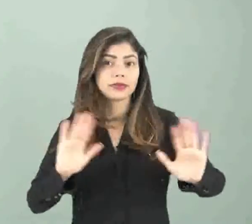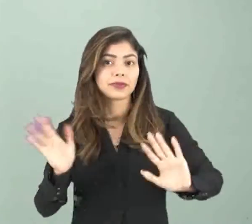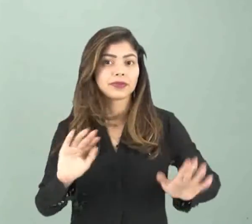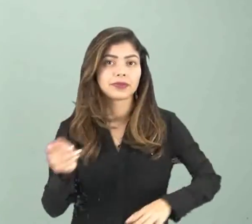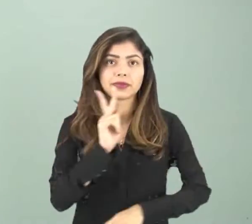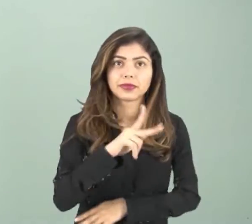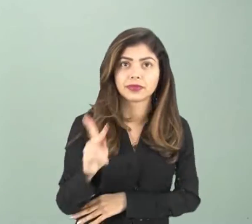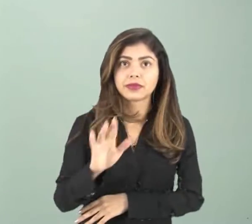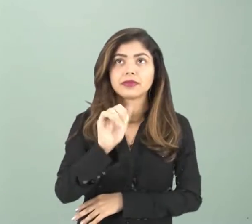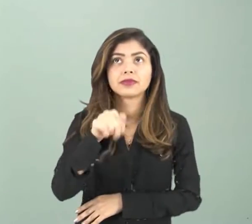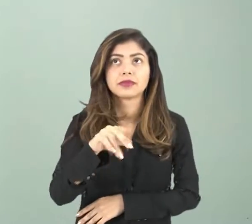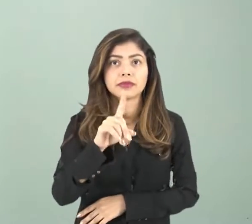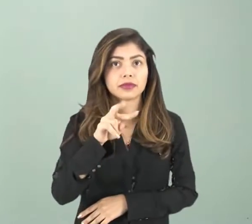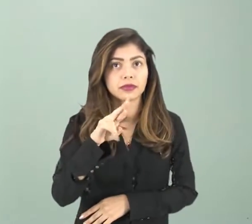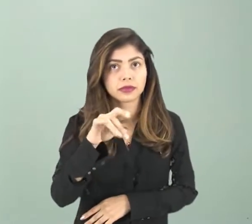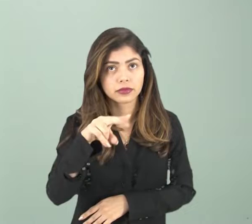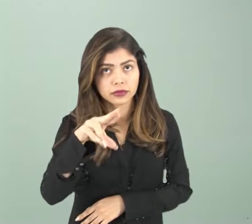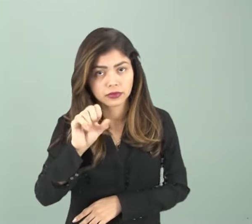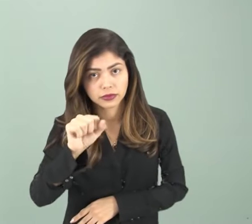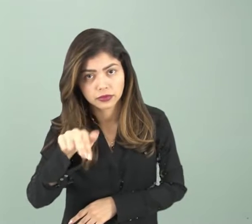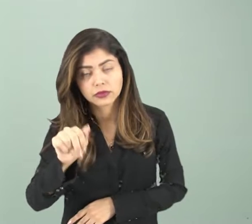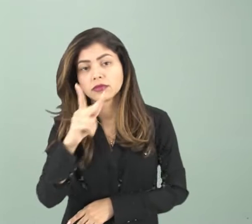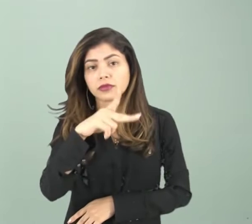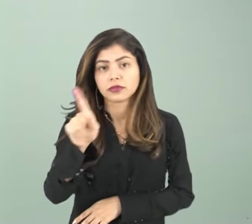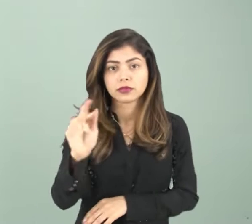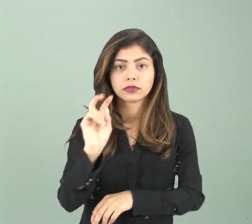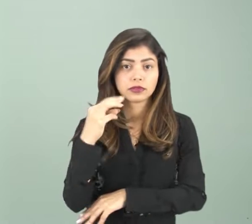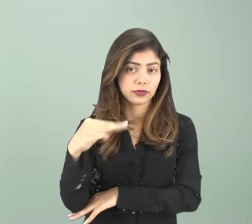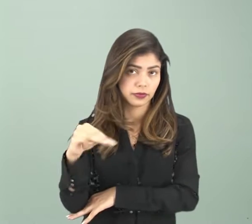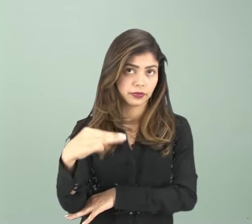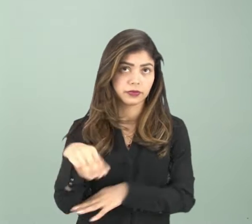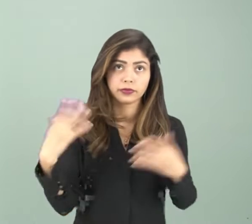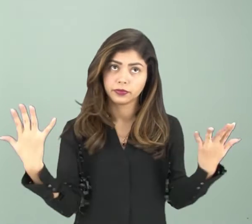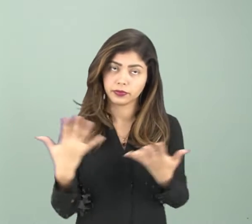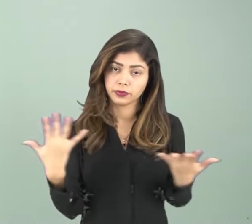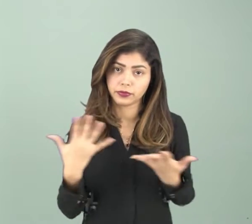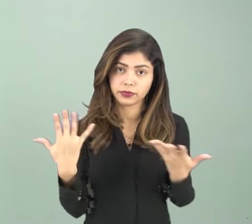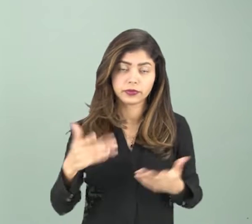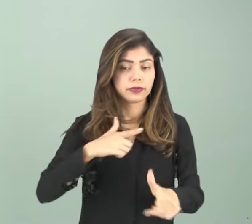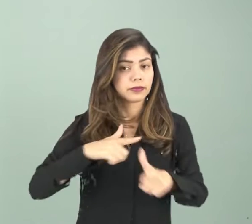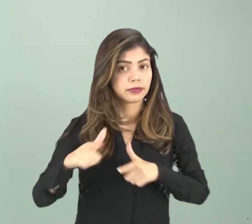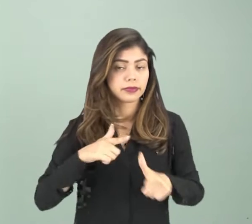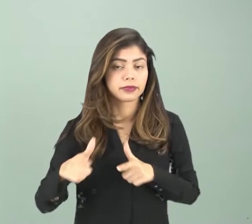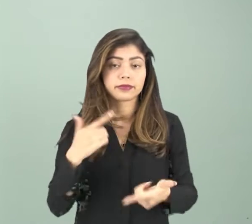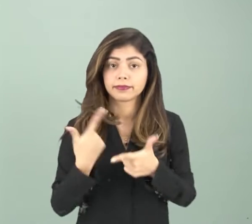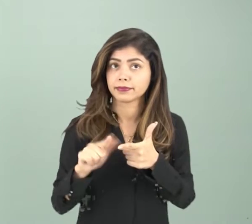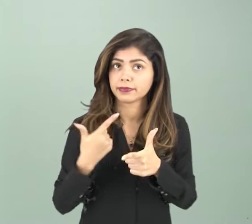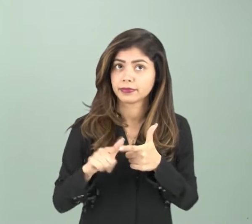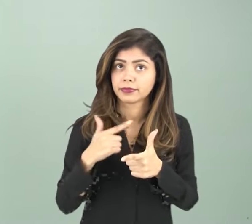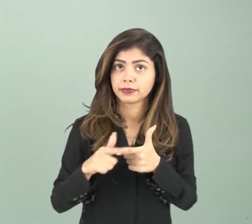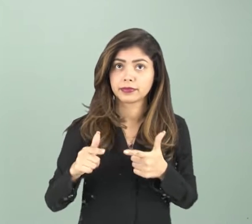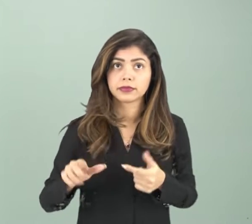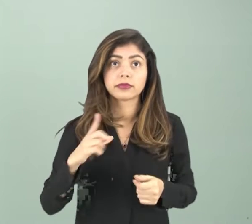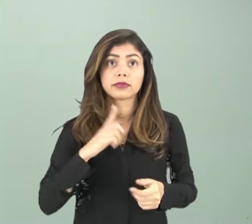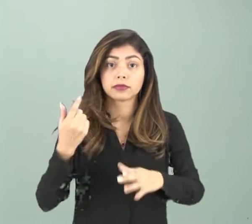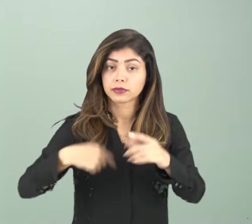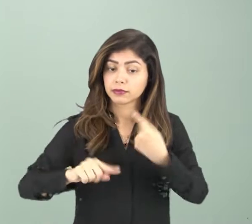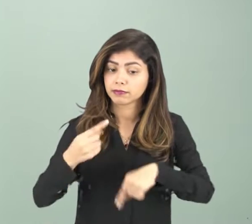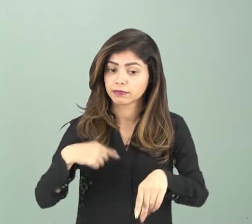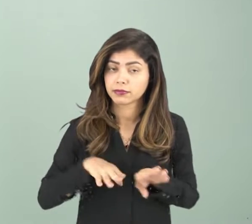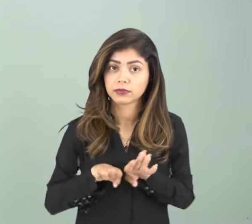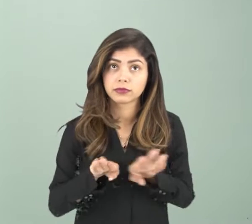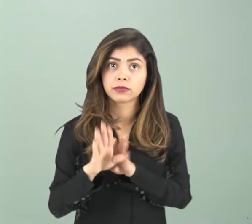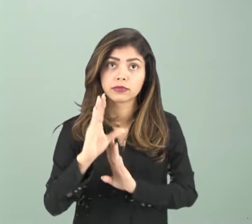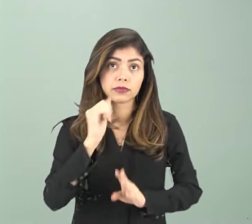Olá, eu sou o professor Anderson Mello, sou professor de matemática e hoje vamos trabalhar problemas que envolvem